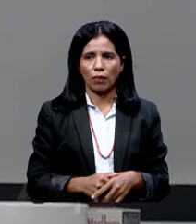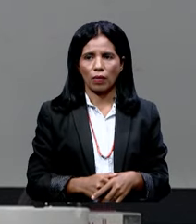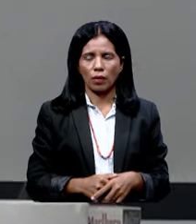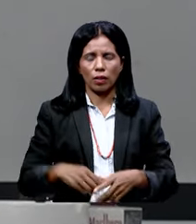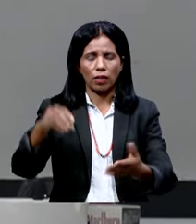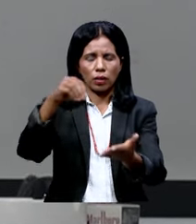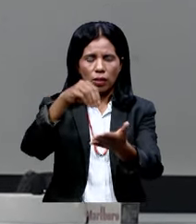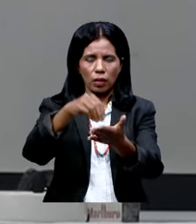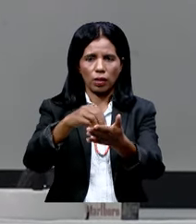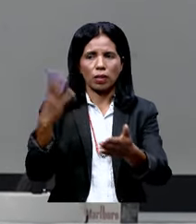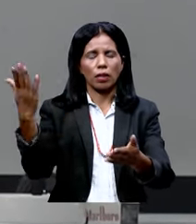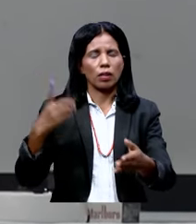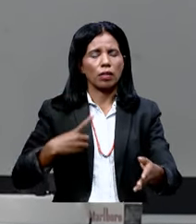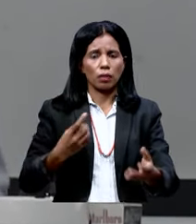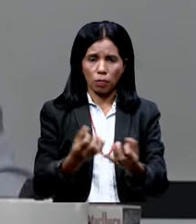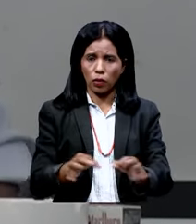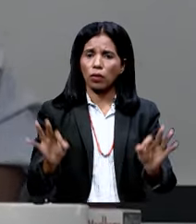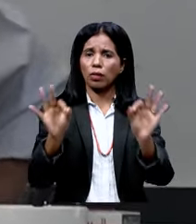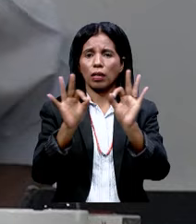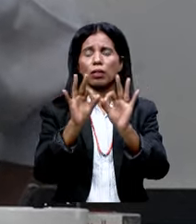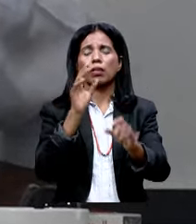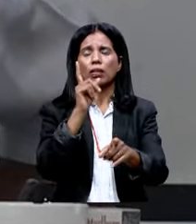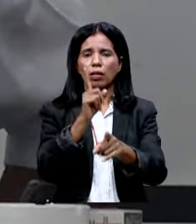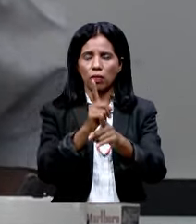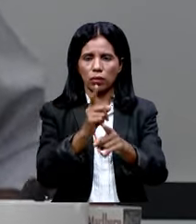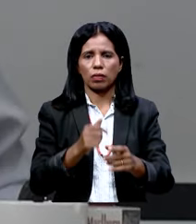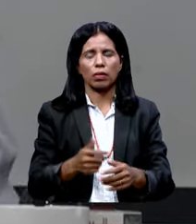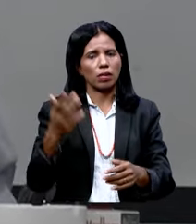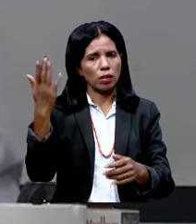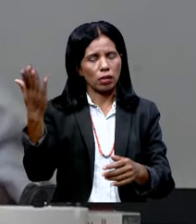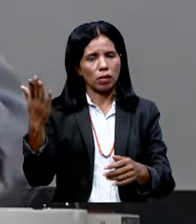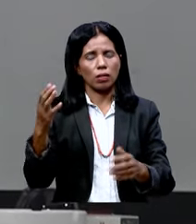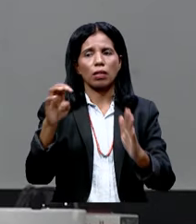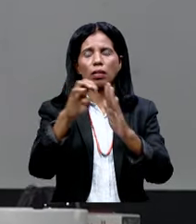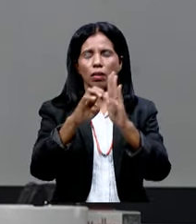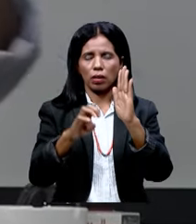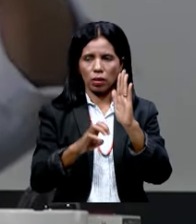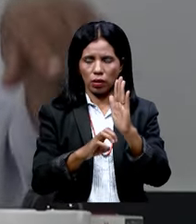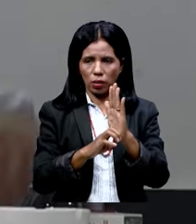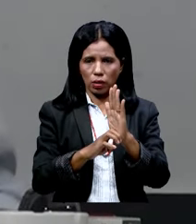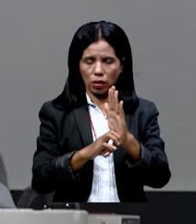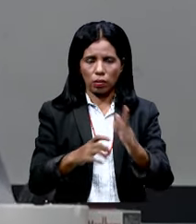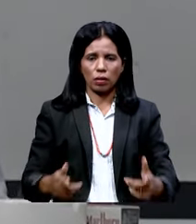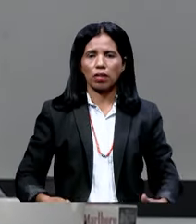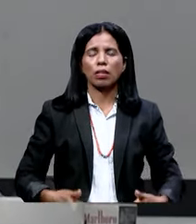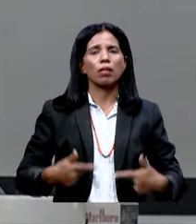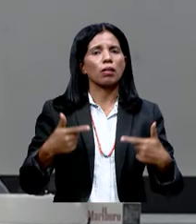Descentralização importante entre Tebas e Estado de Niamores.